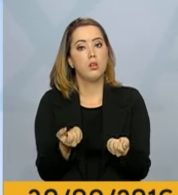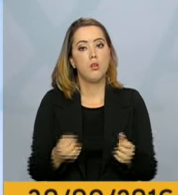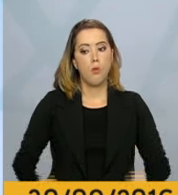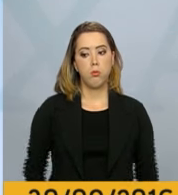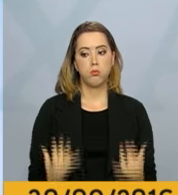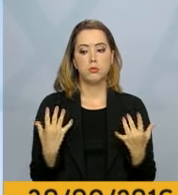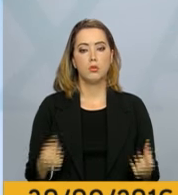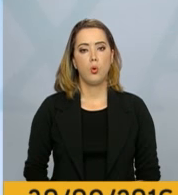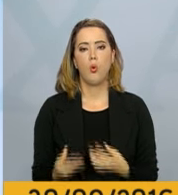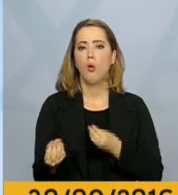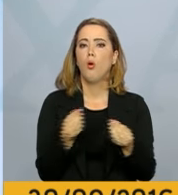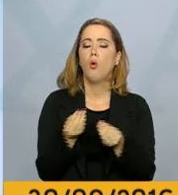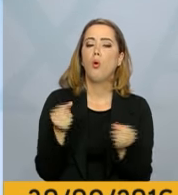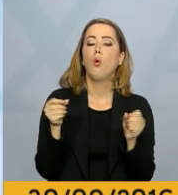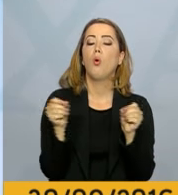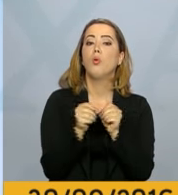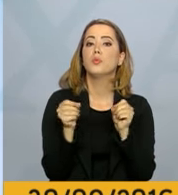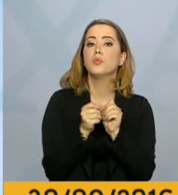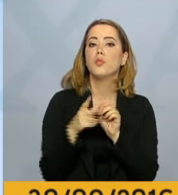saúde e educação.